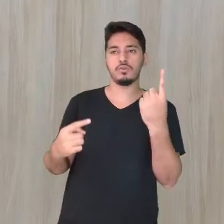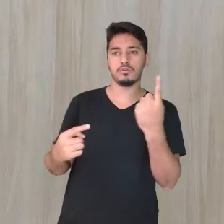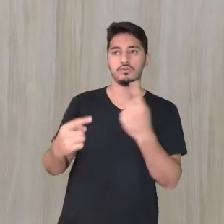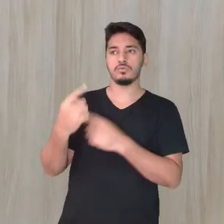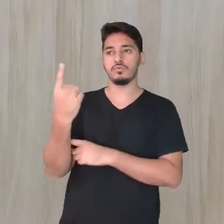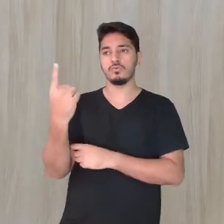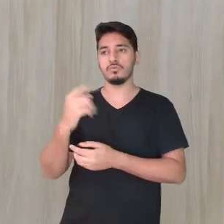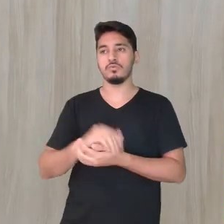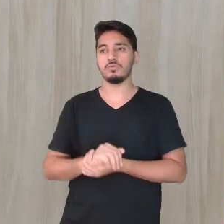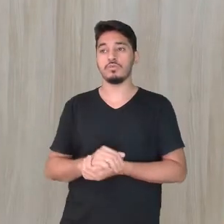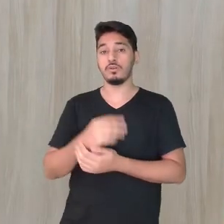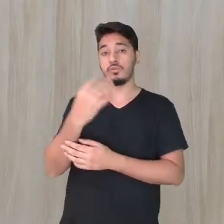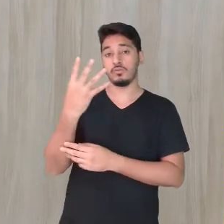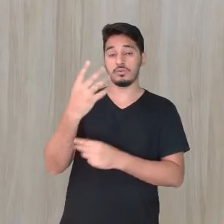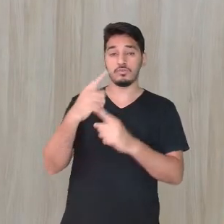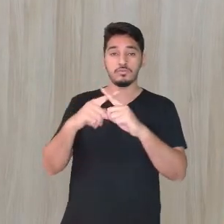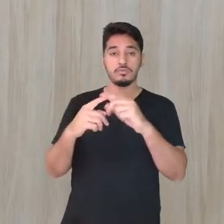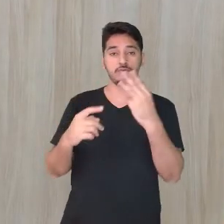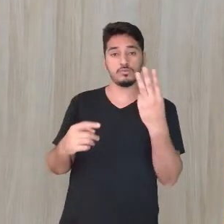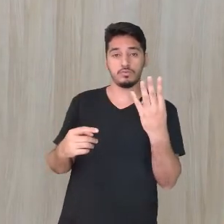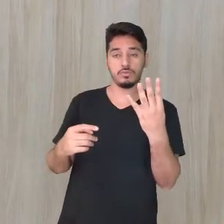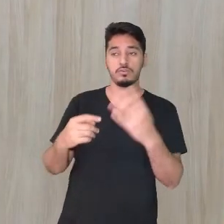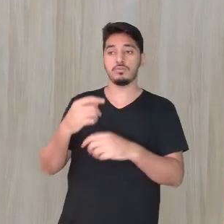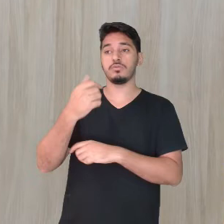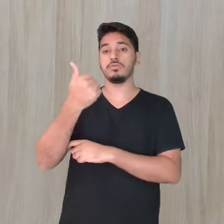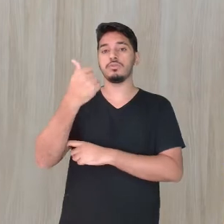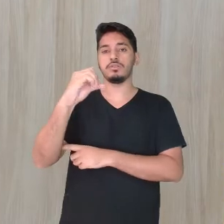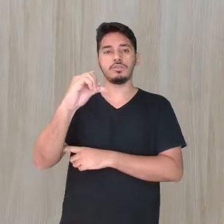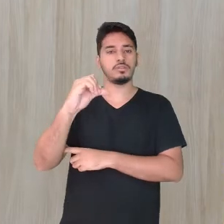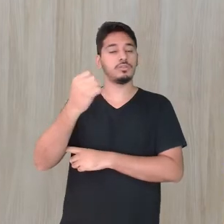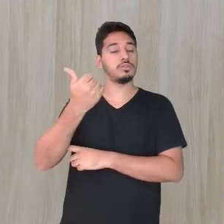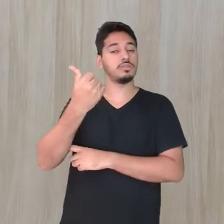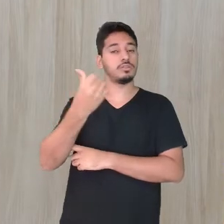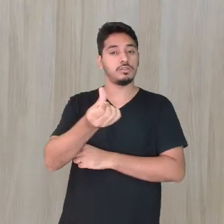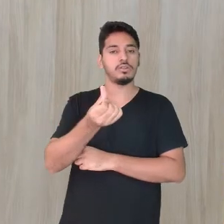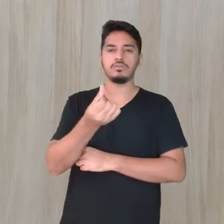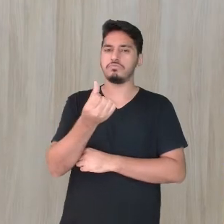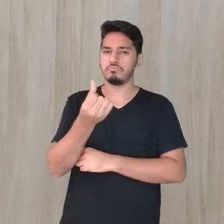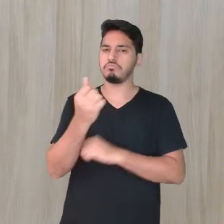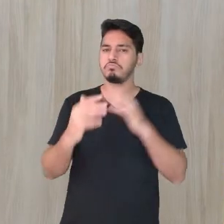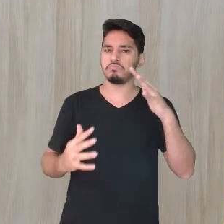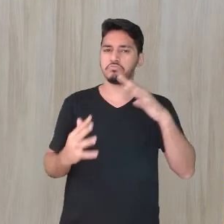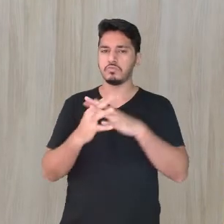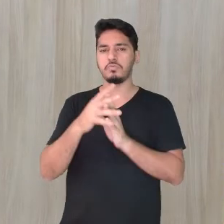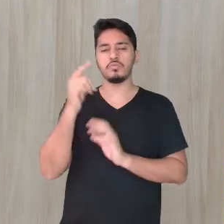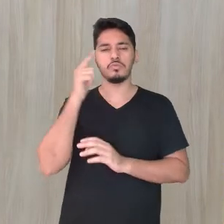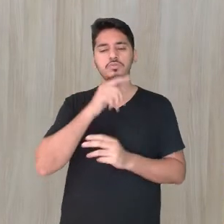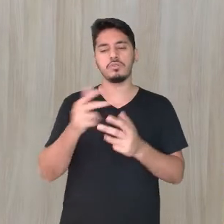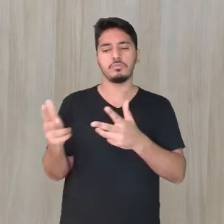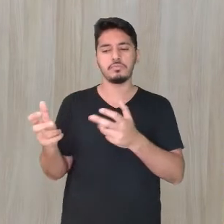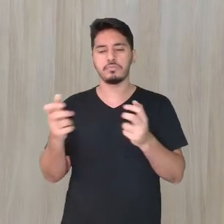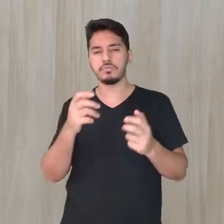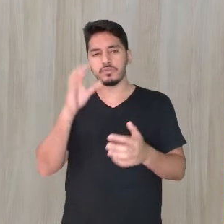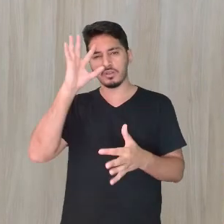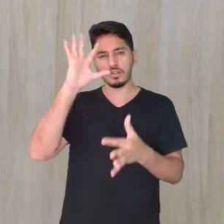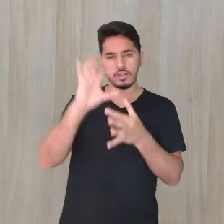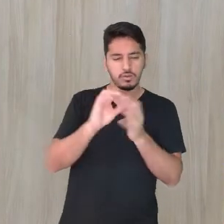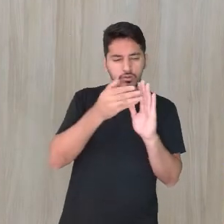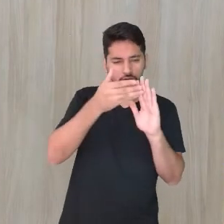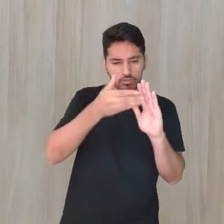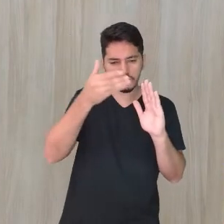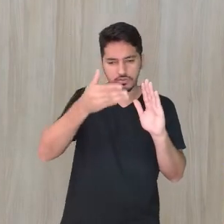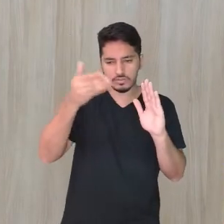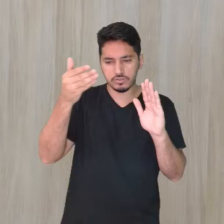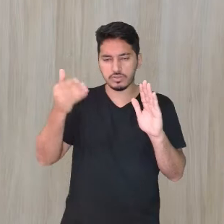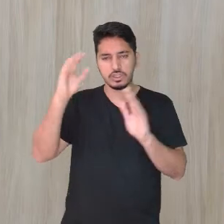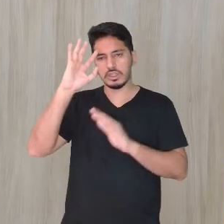figura 4 vezes 4 dá 16. E é top demais esse resultado, porque você consegue identificar um padrão lógico de resolver